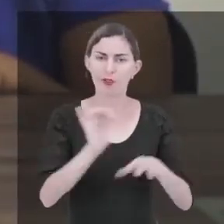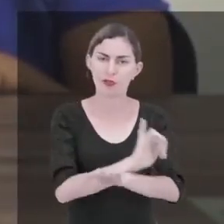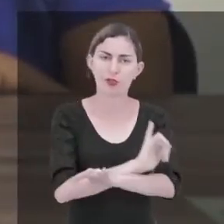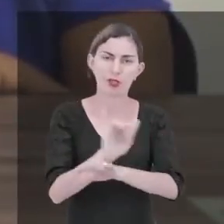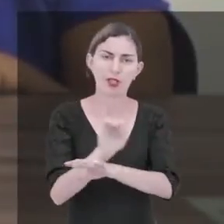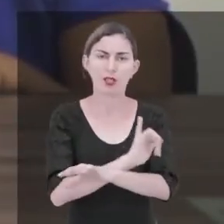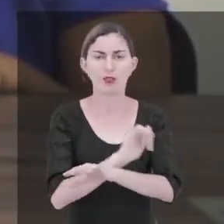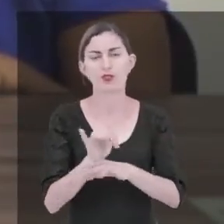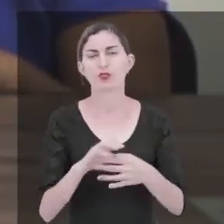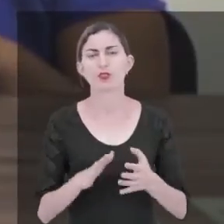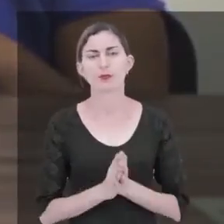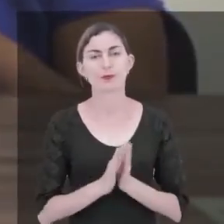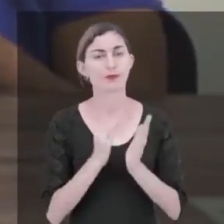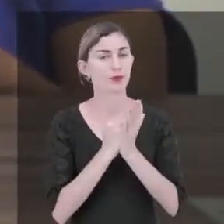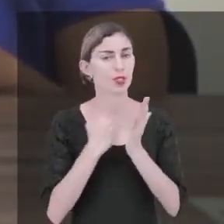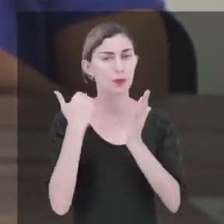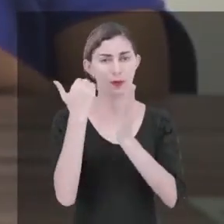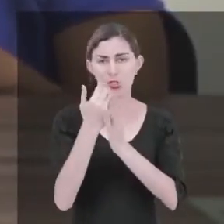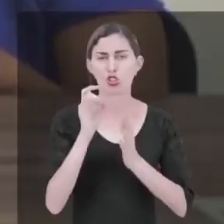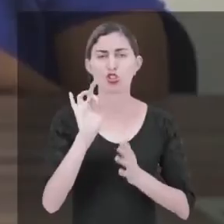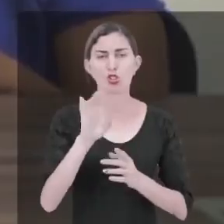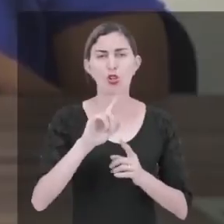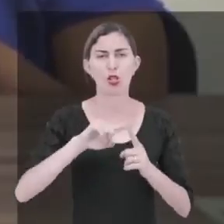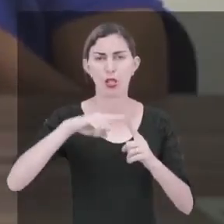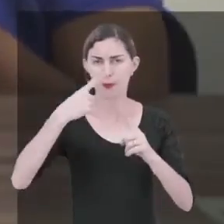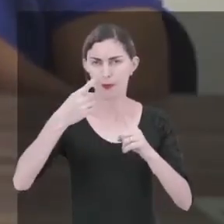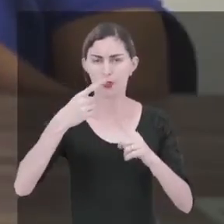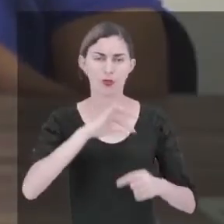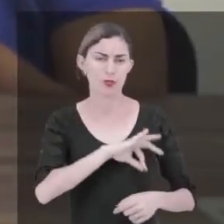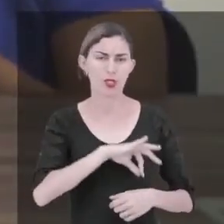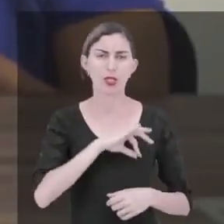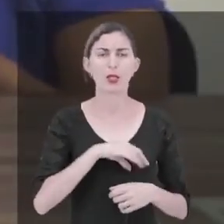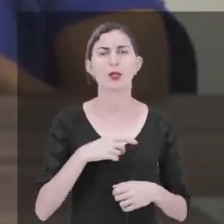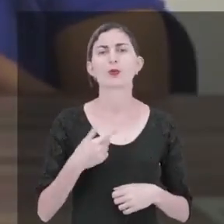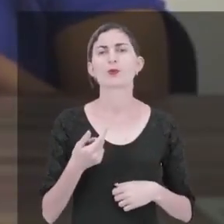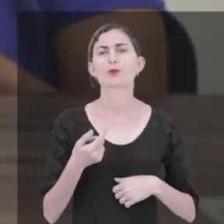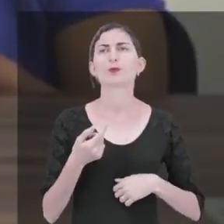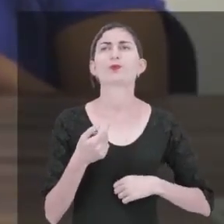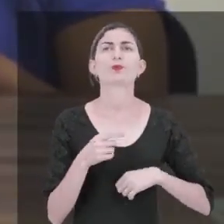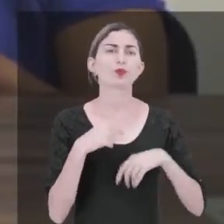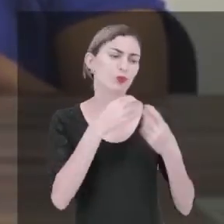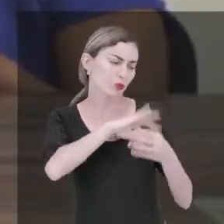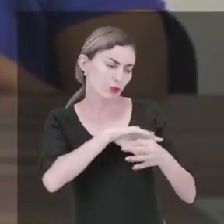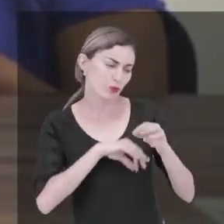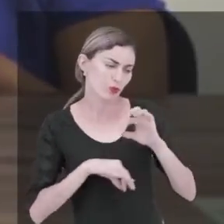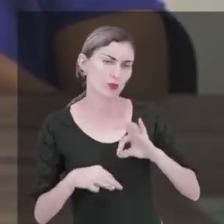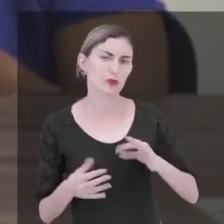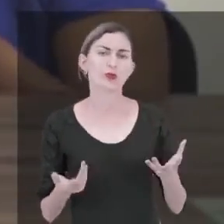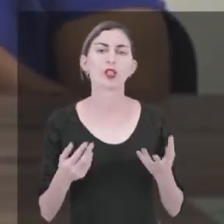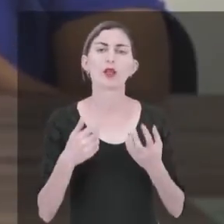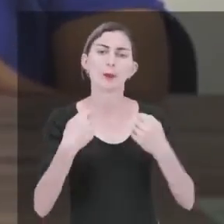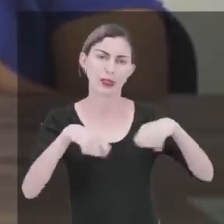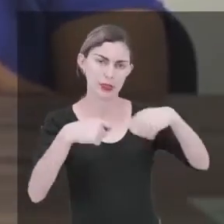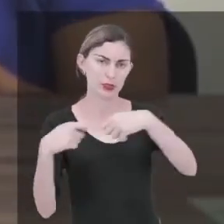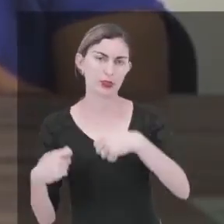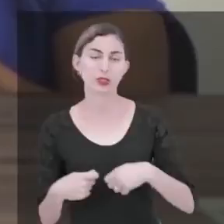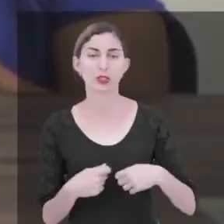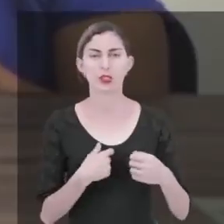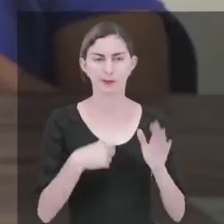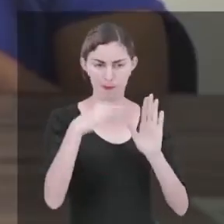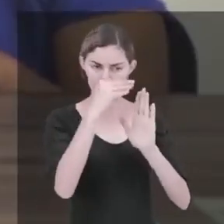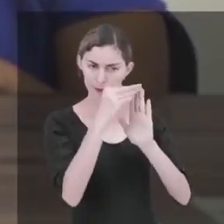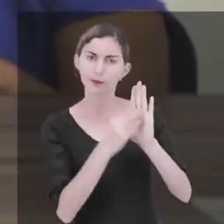é estratégico. Certo. Além do salário, dessas condições de remuneração que